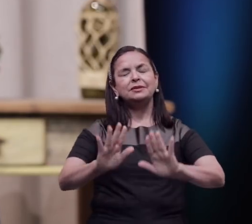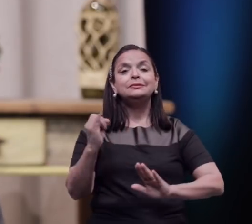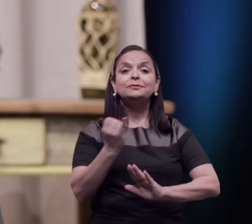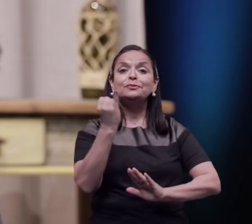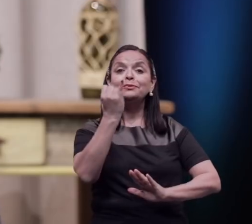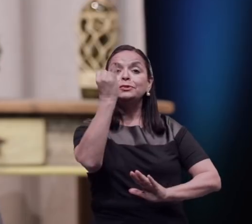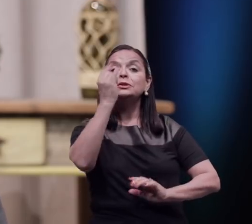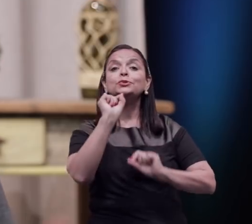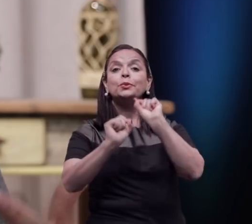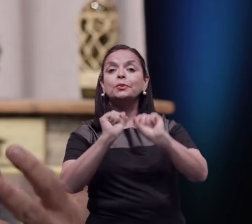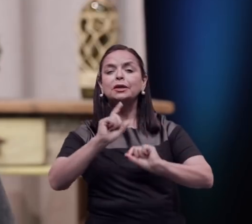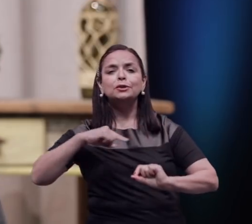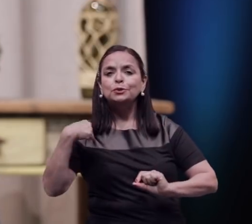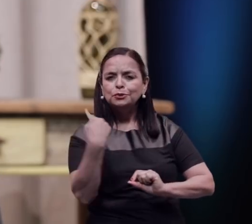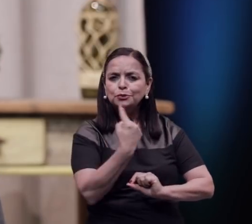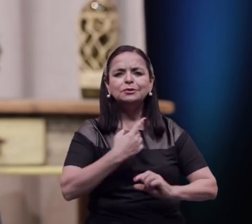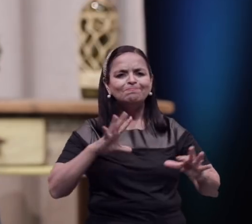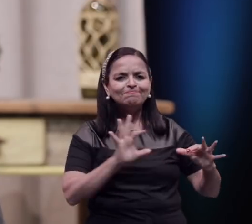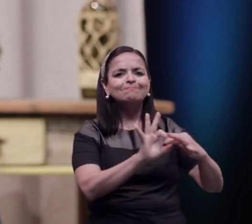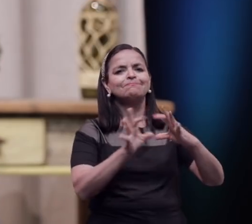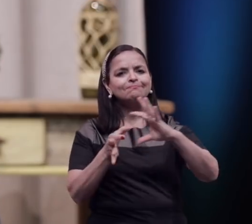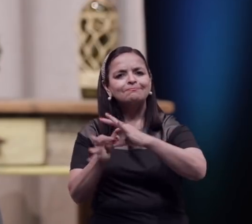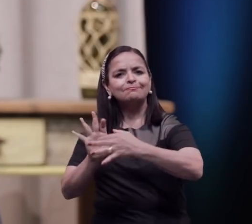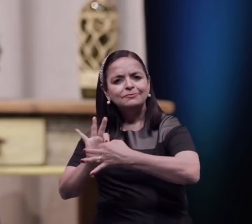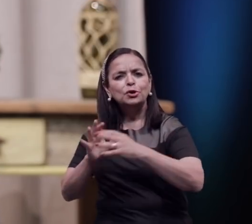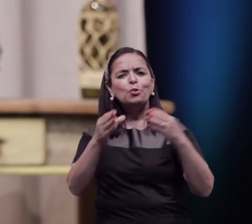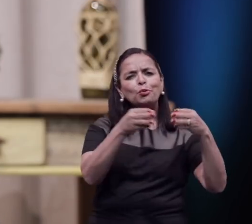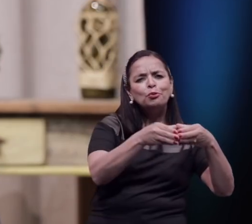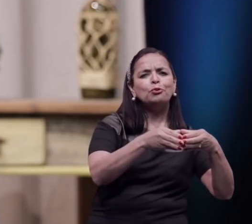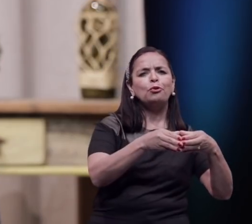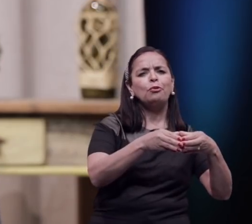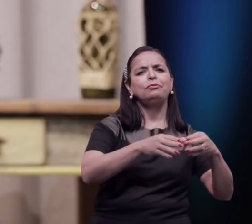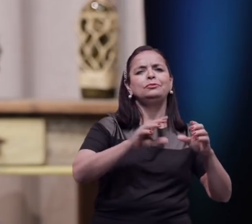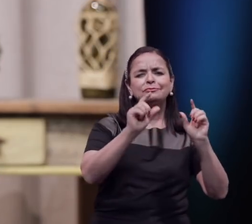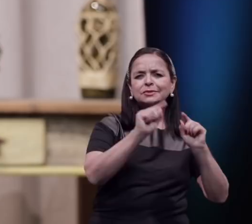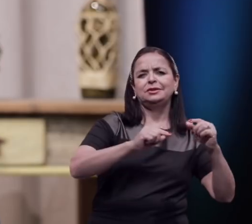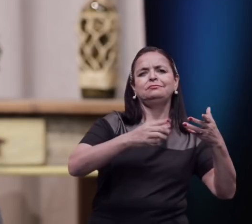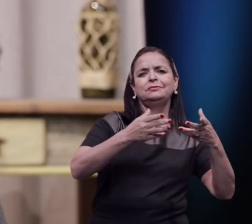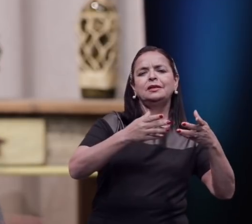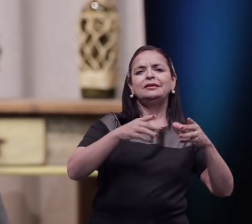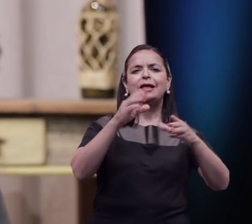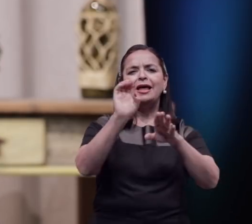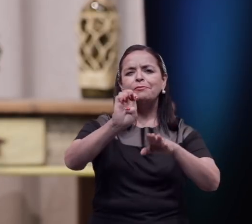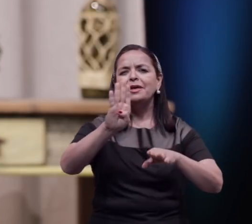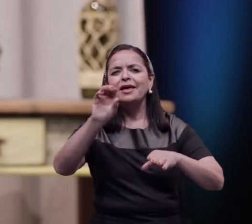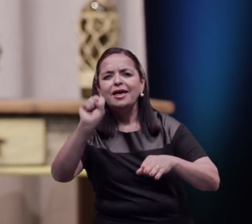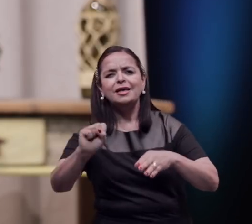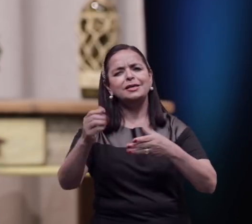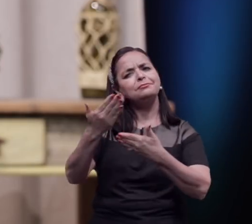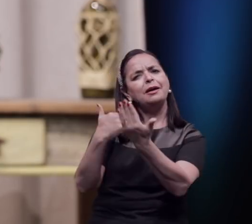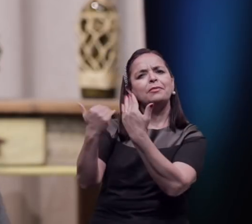mais importante é que nós continuemos conectados nos grupos pequenos virtuais, na escola